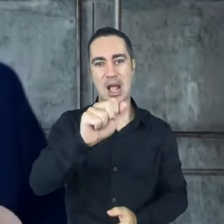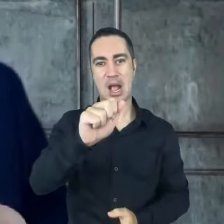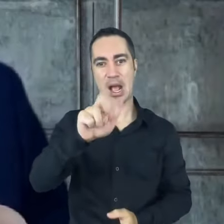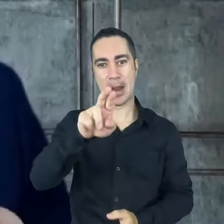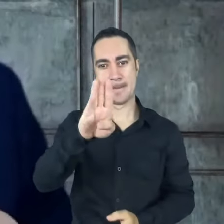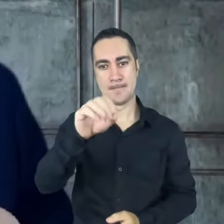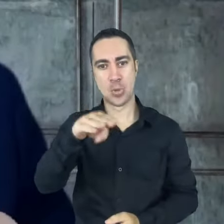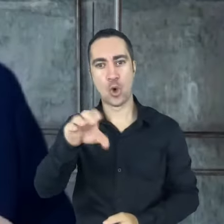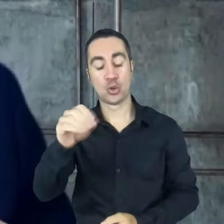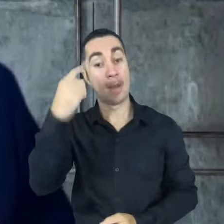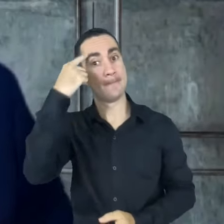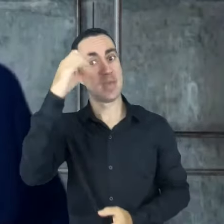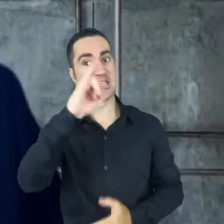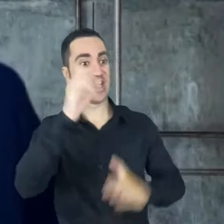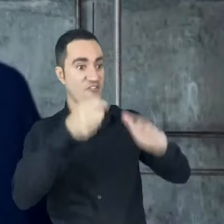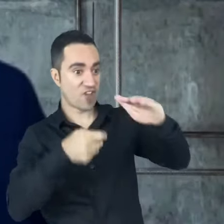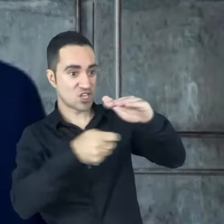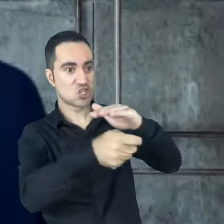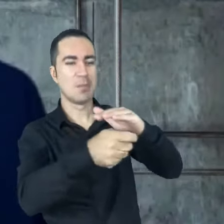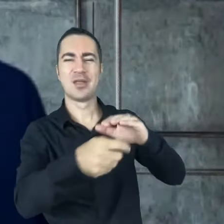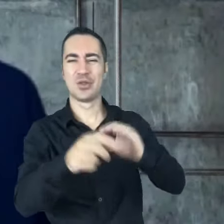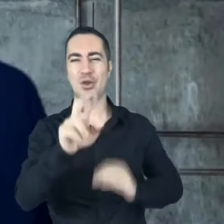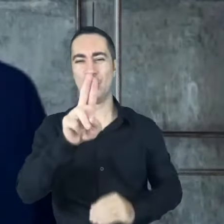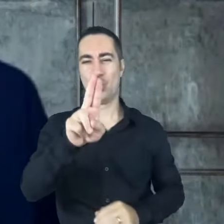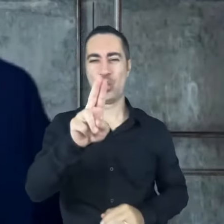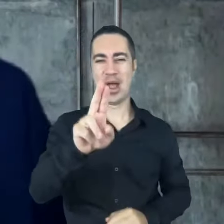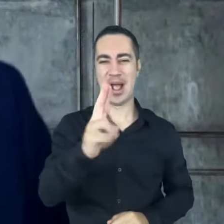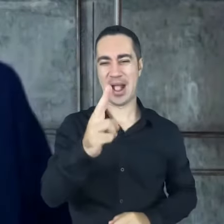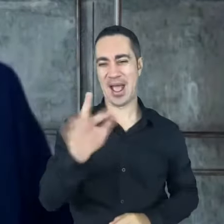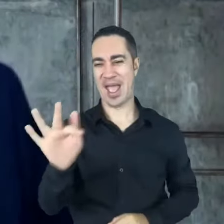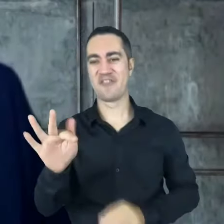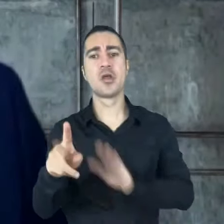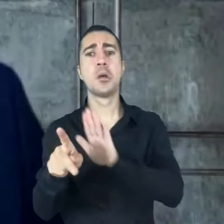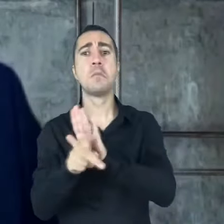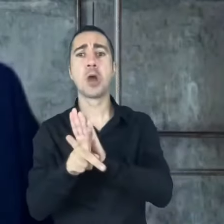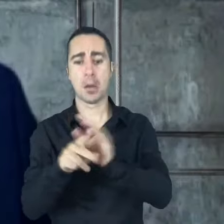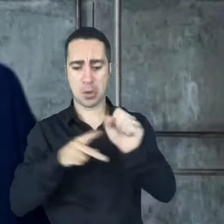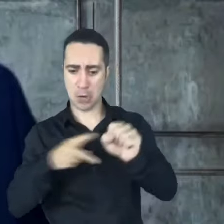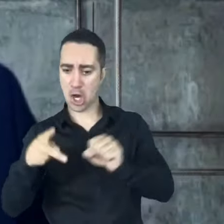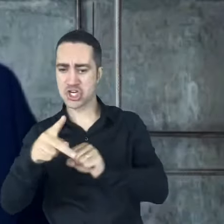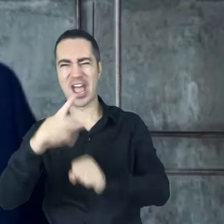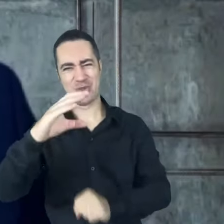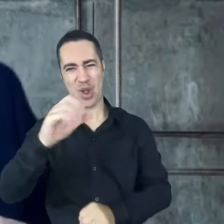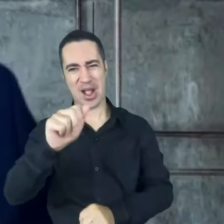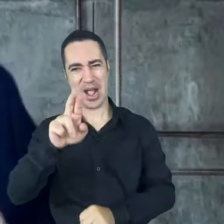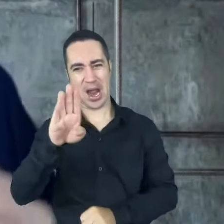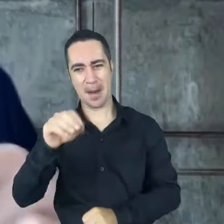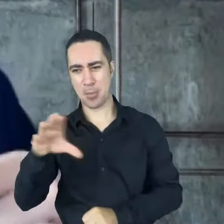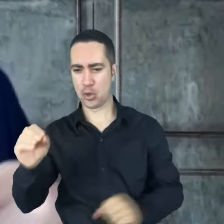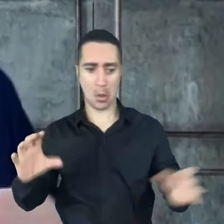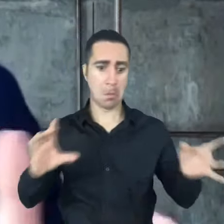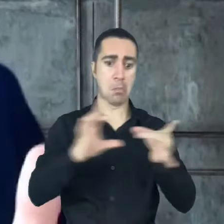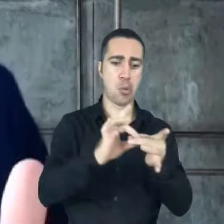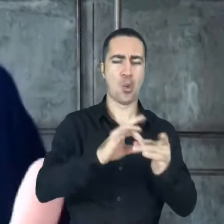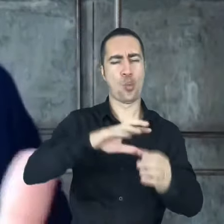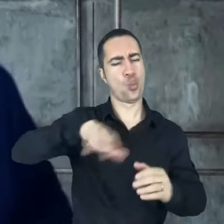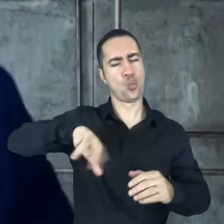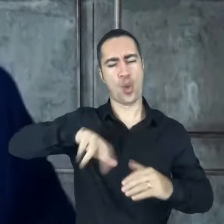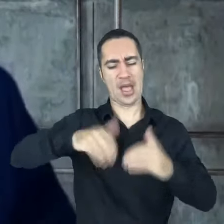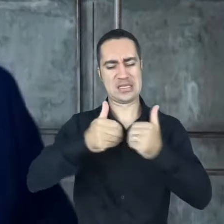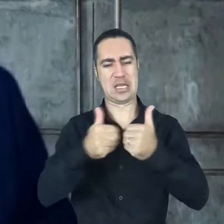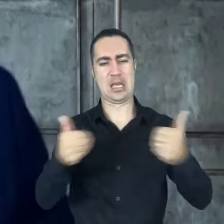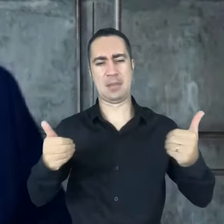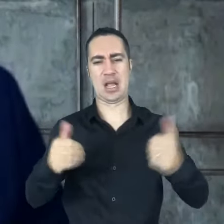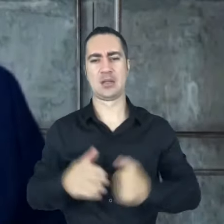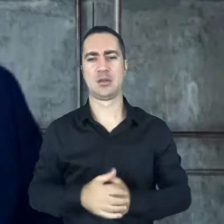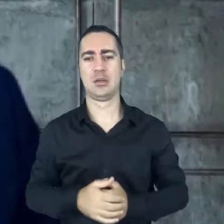OHE, como tendo sido viabilizado pelo projeto de carbono. Gente, não é, não é. Está incorreto afirmar?